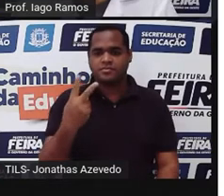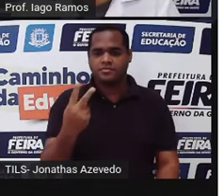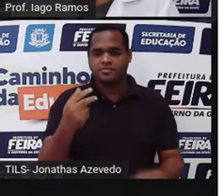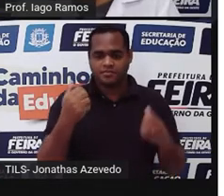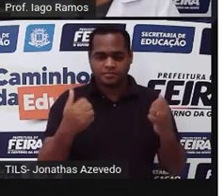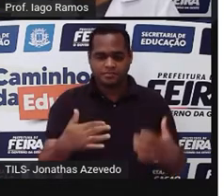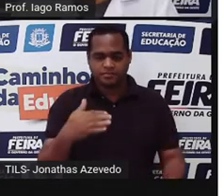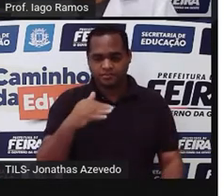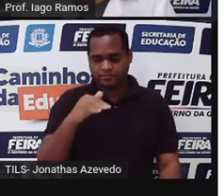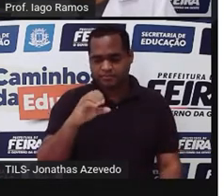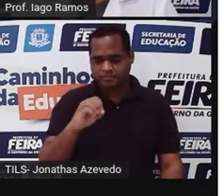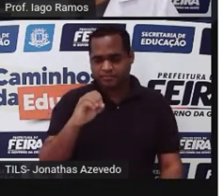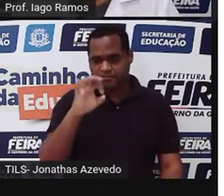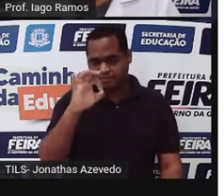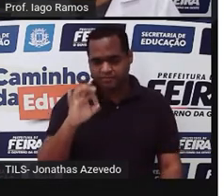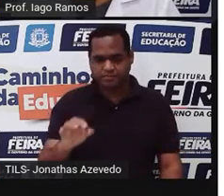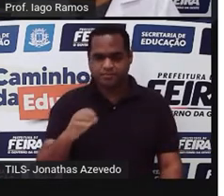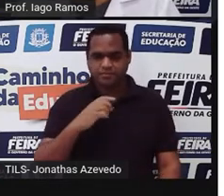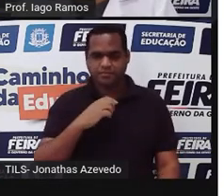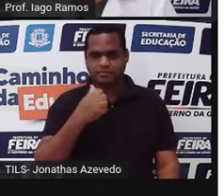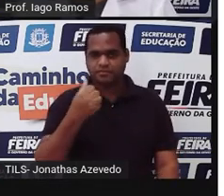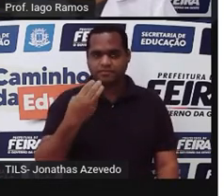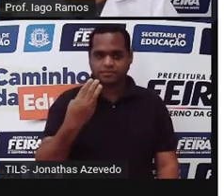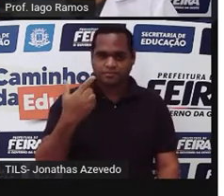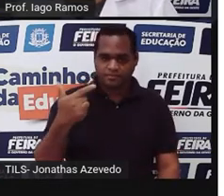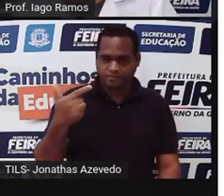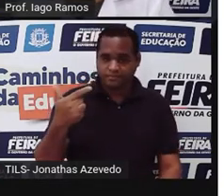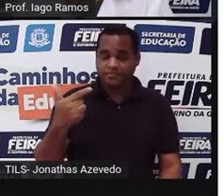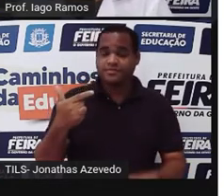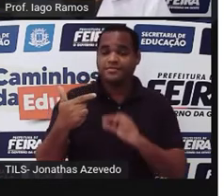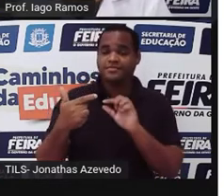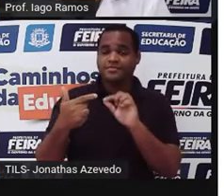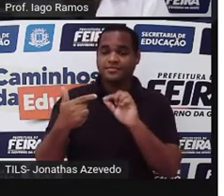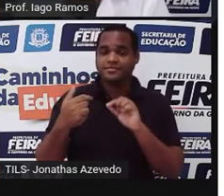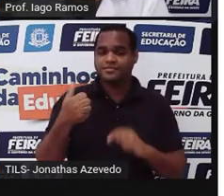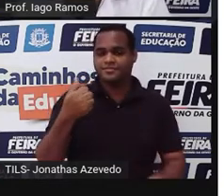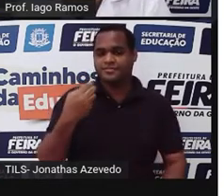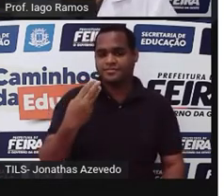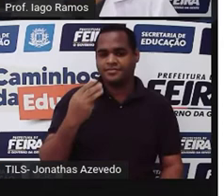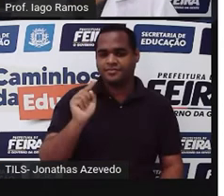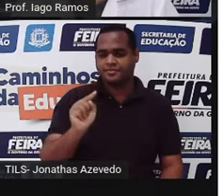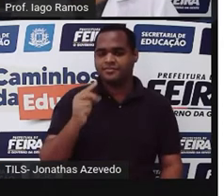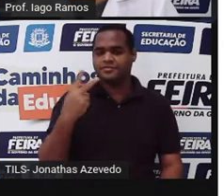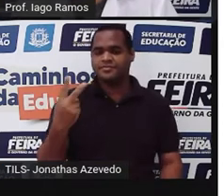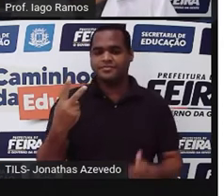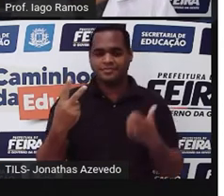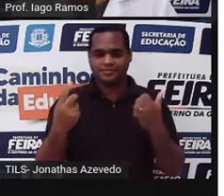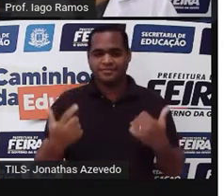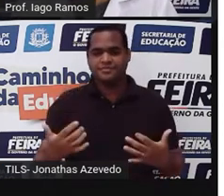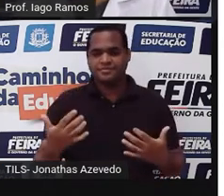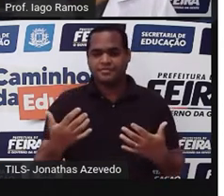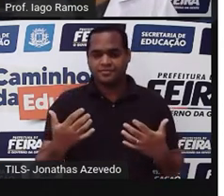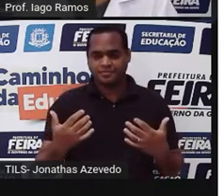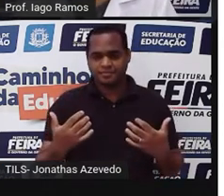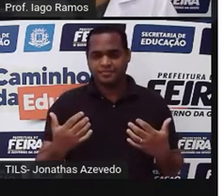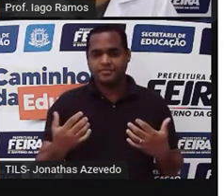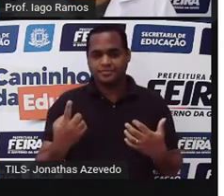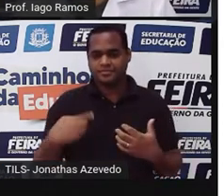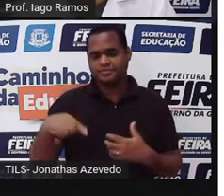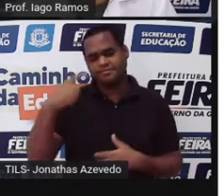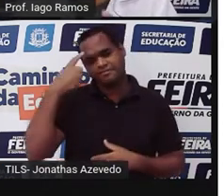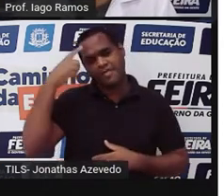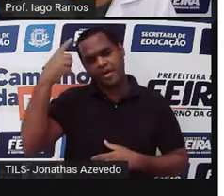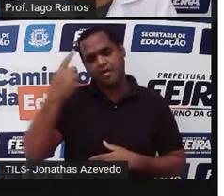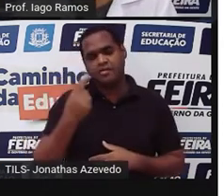10 por cento de 132 é 13,2 se a gente pensar em dinheiro